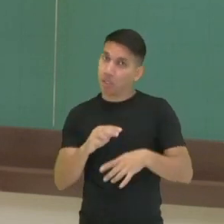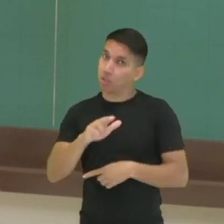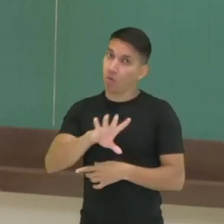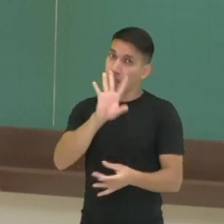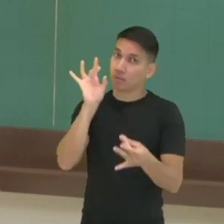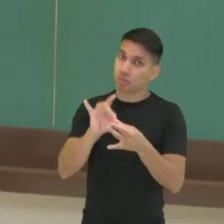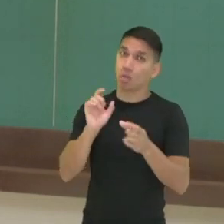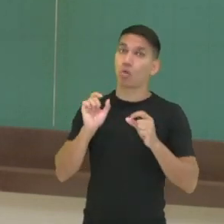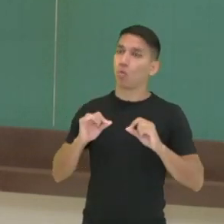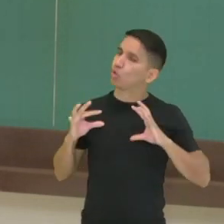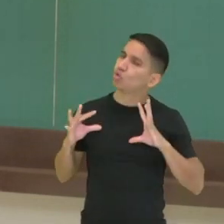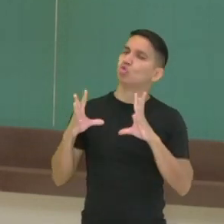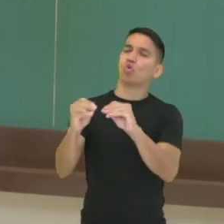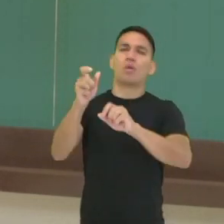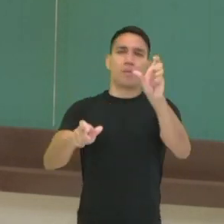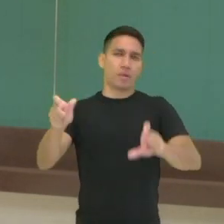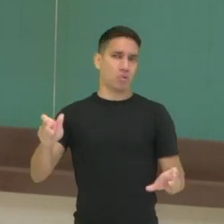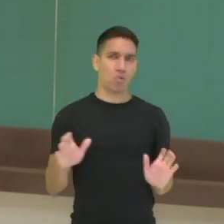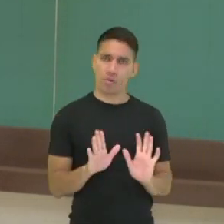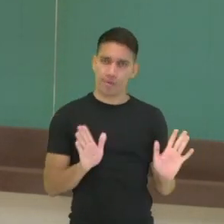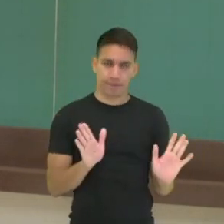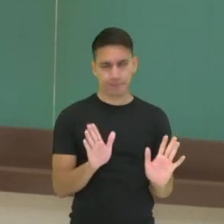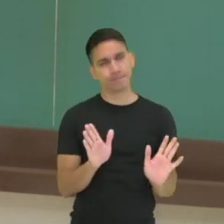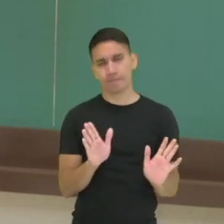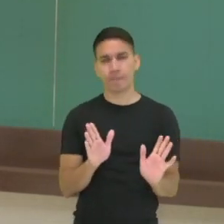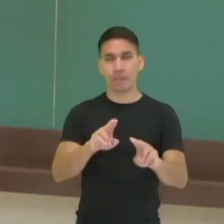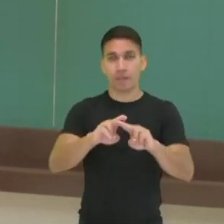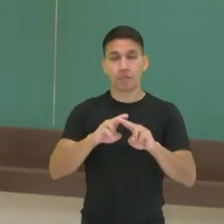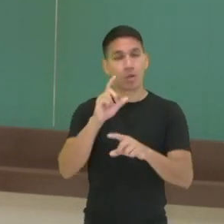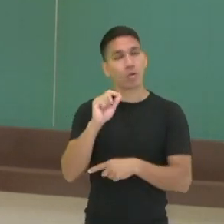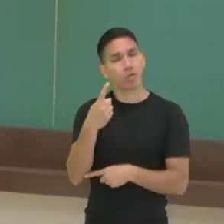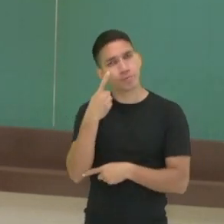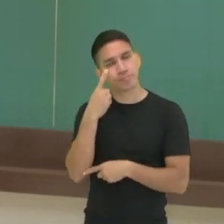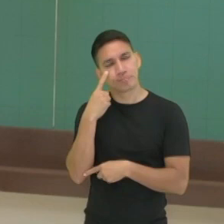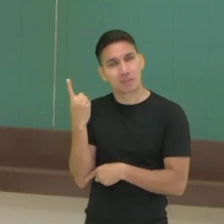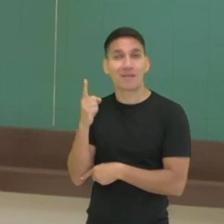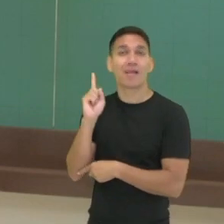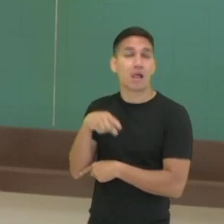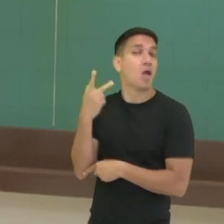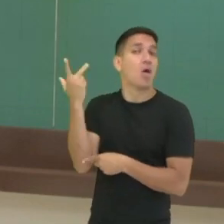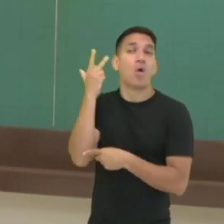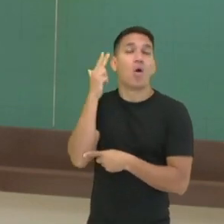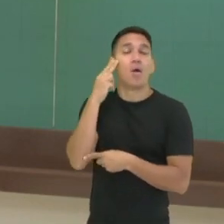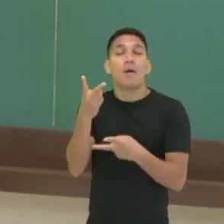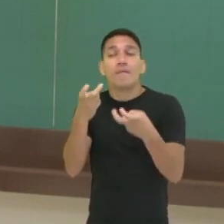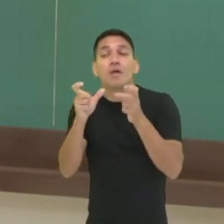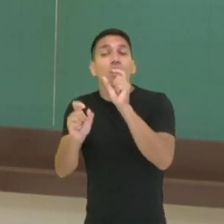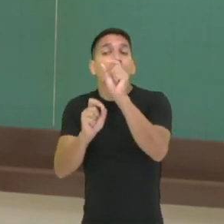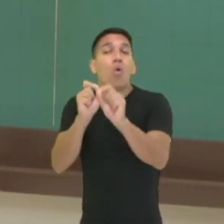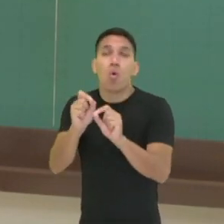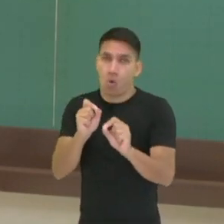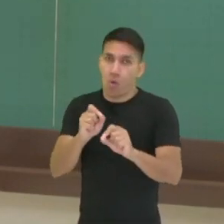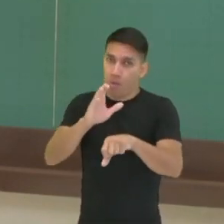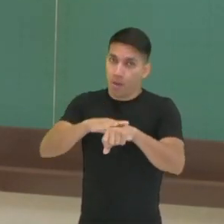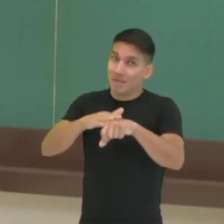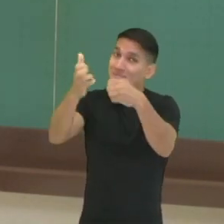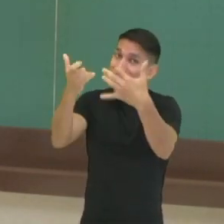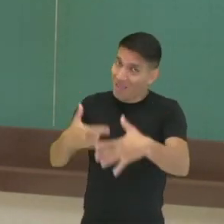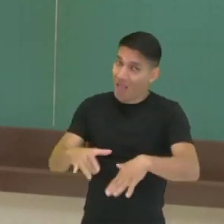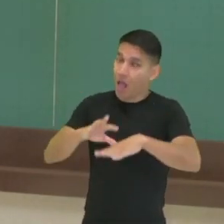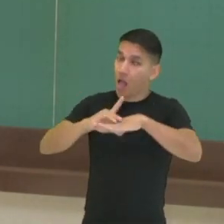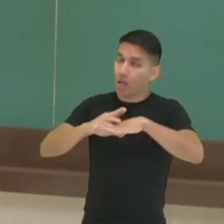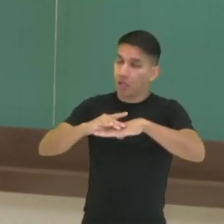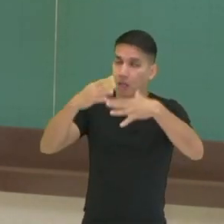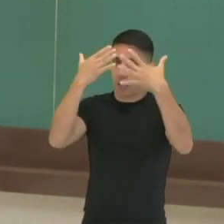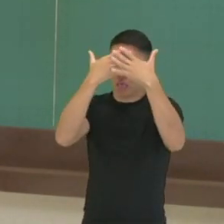se manifestam em todas as pessoas, né? Então, é muito comum quando nós falamos de Alzheimer,